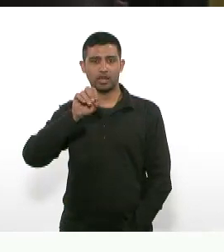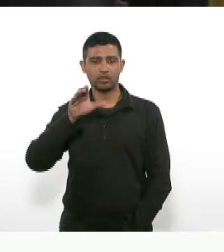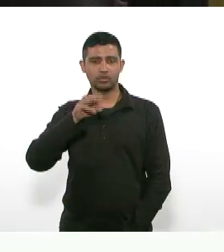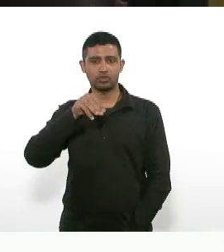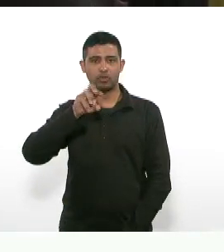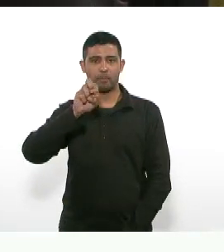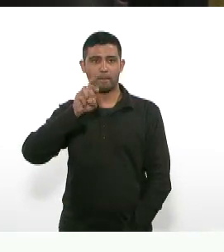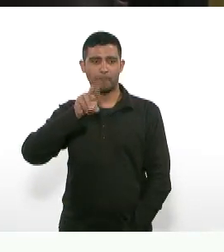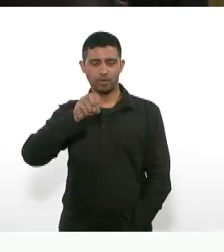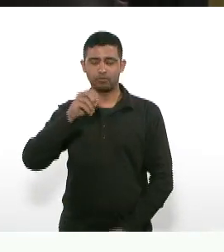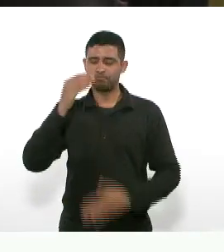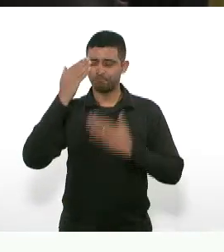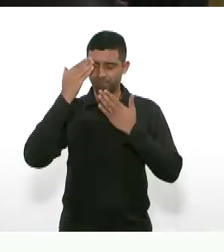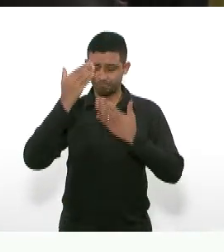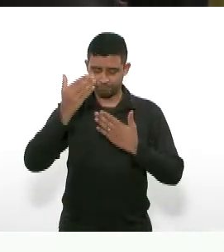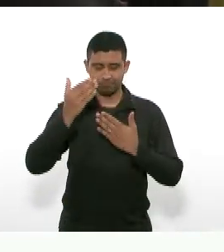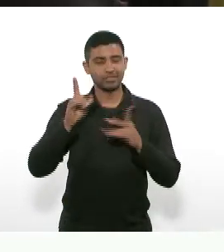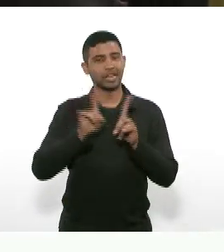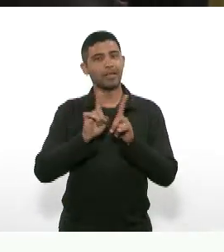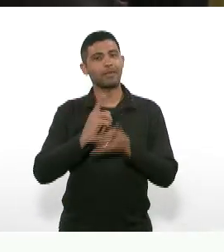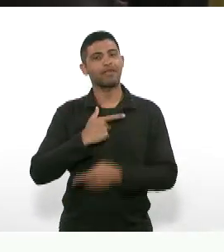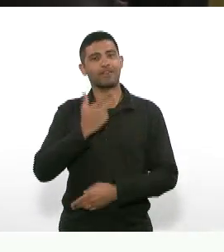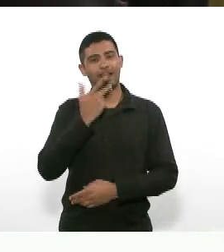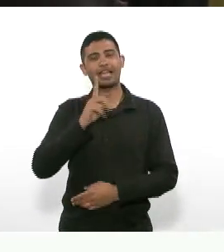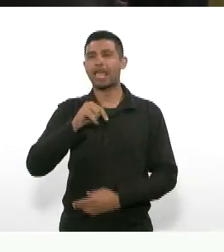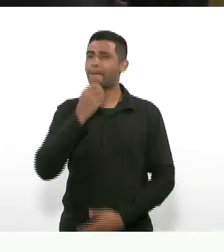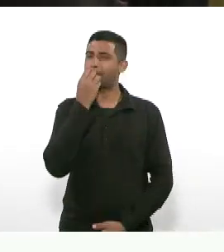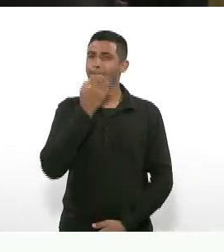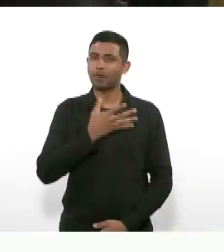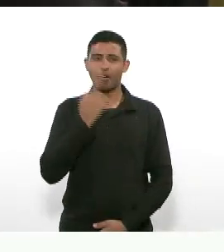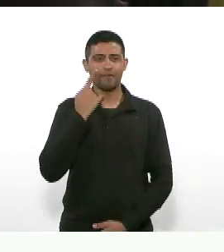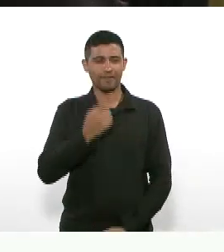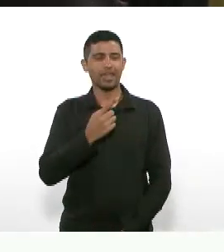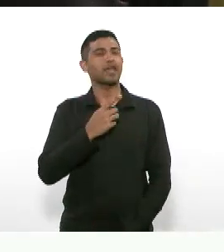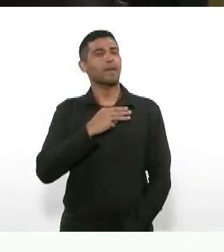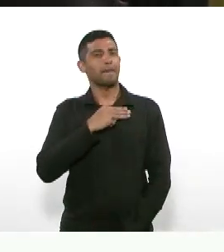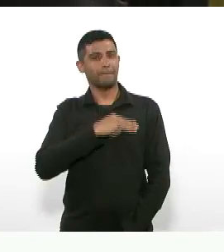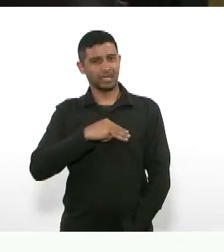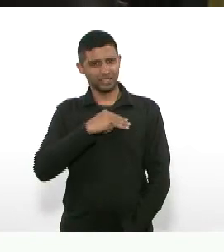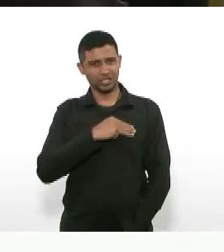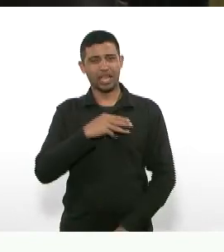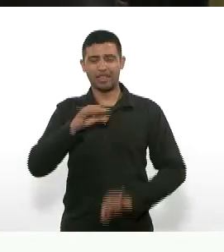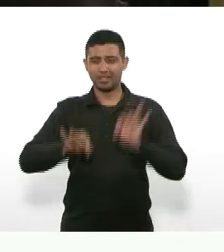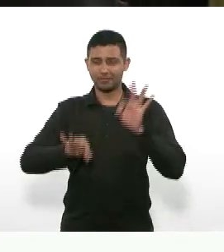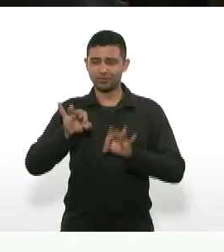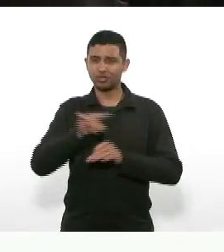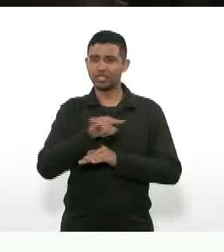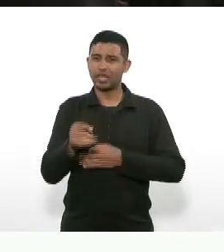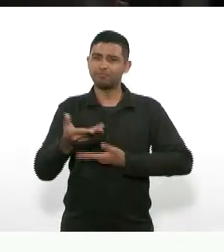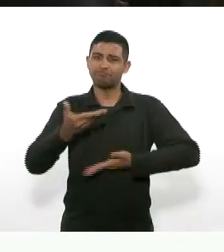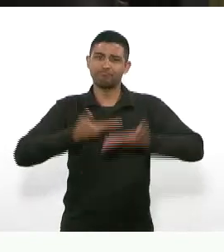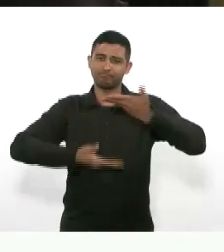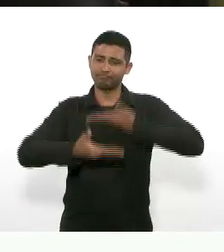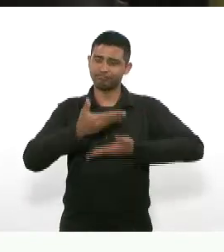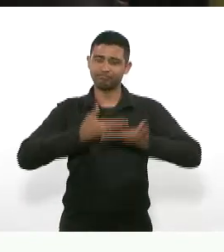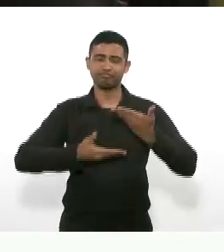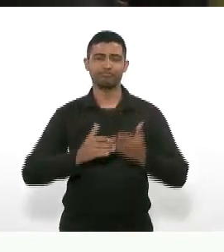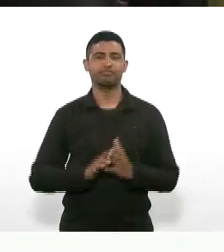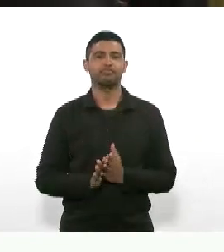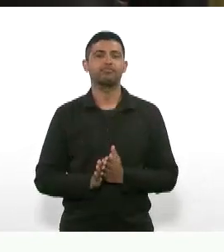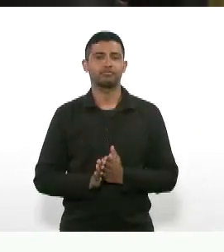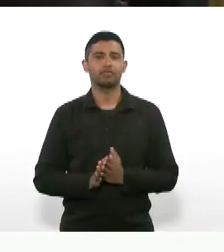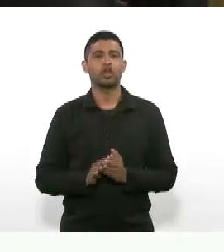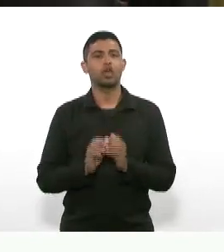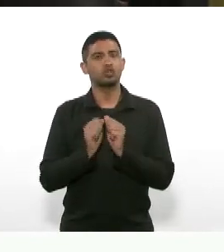e dizer que é muito bom que o Ministério da Justiça esteja participando com o